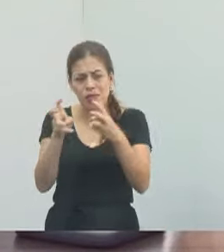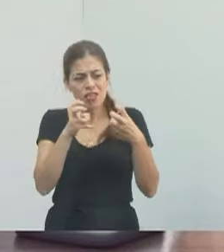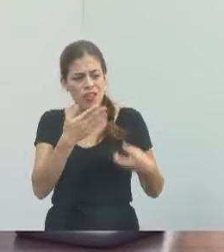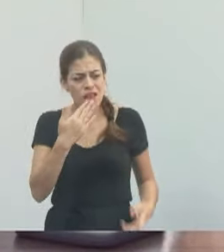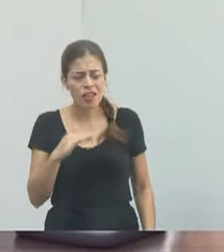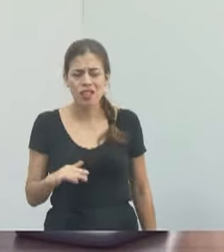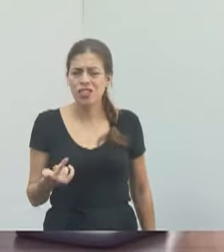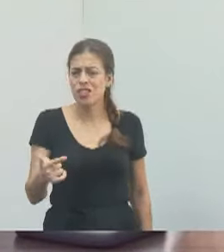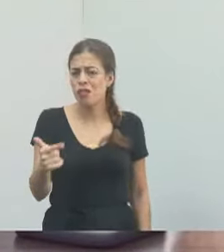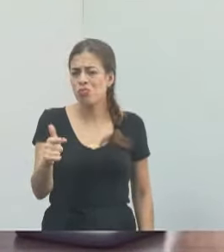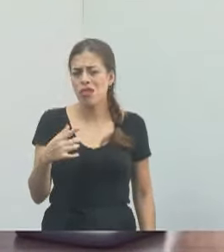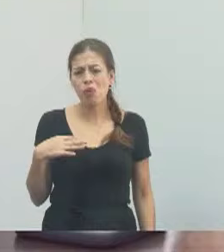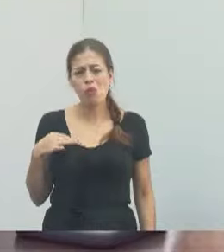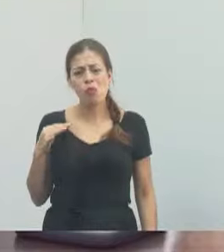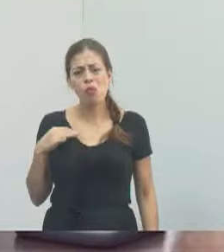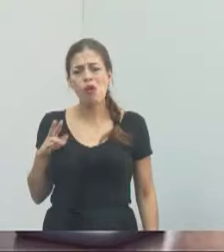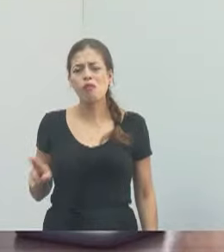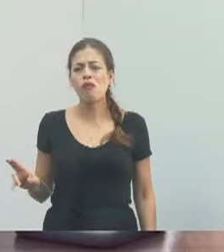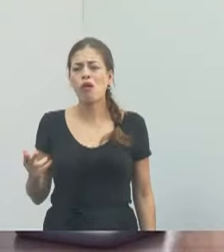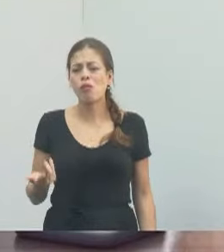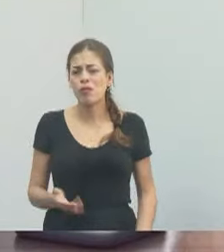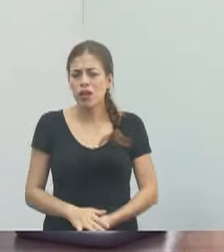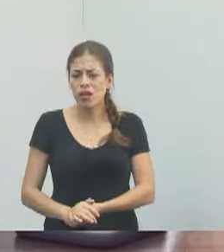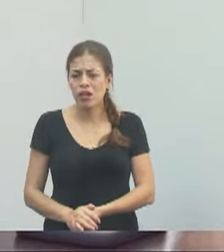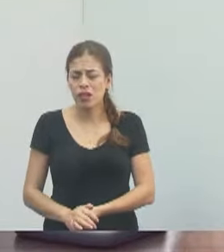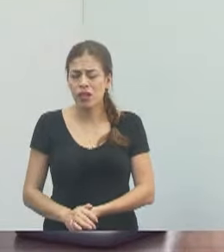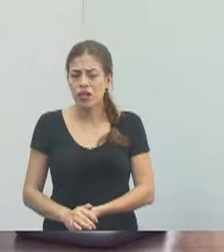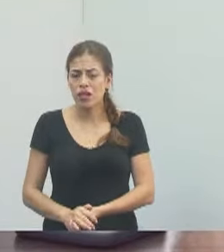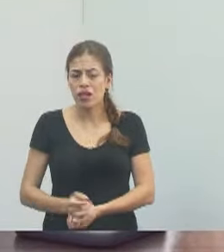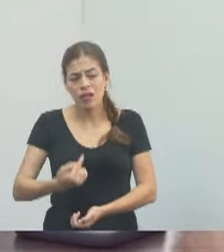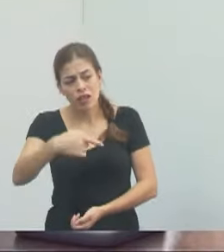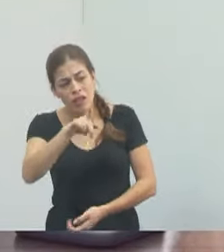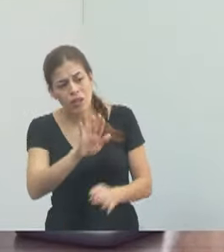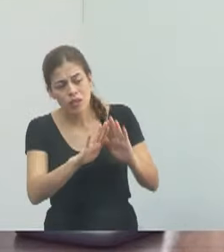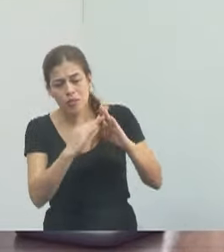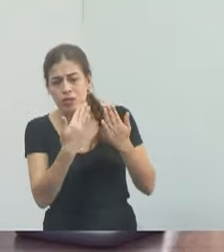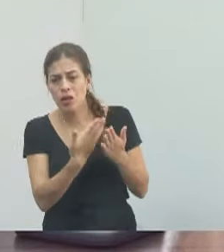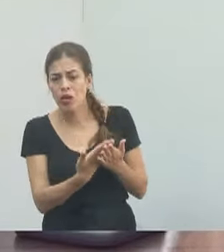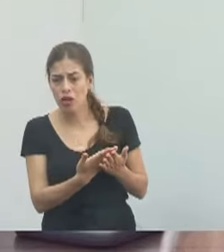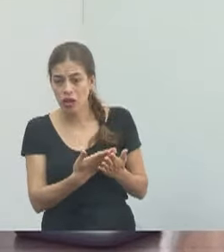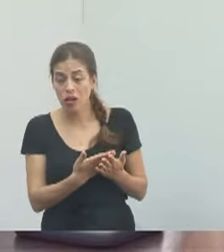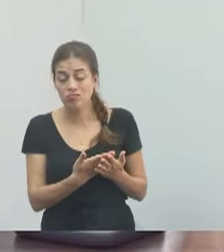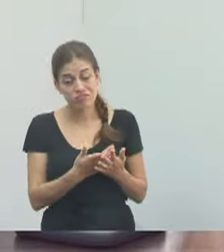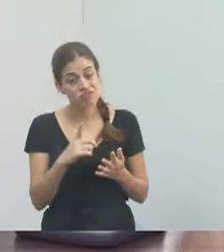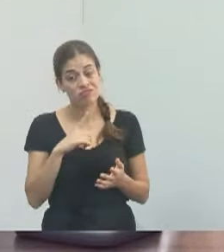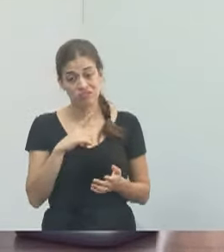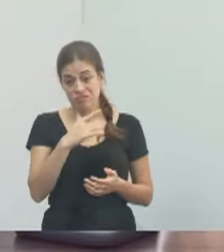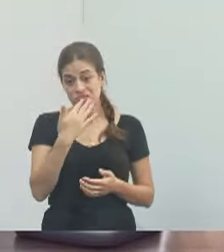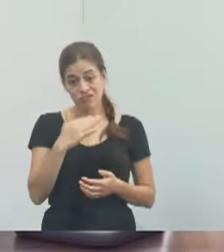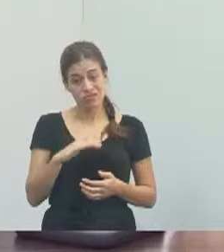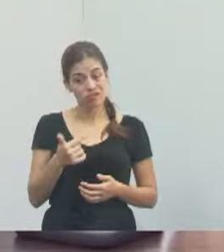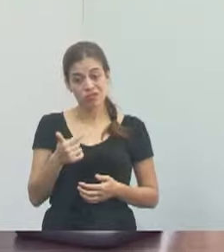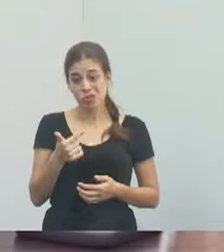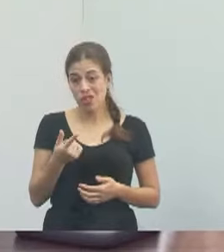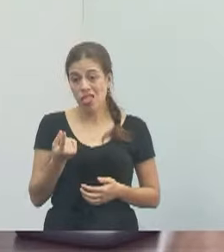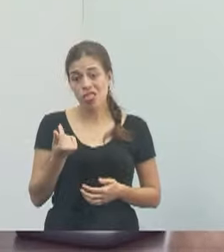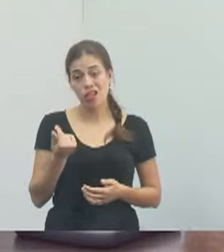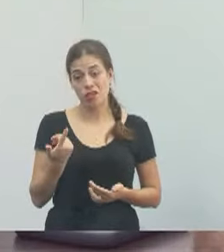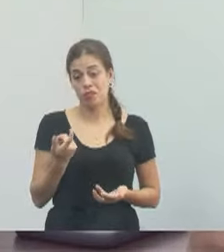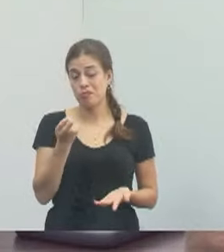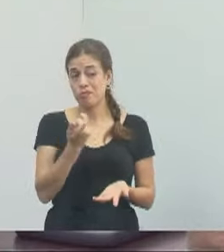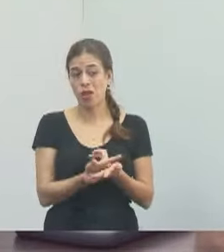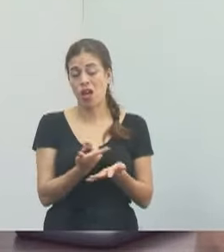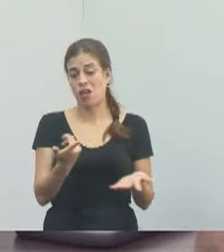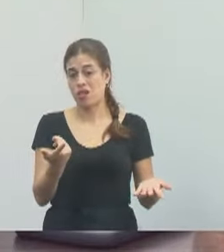de ter o seu uniforme para poder ir para a escola muitos não têm condição infelizmente de comprarem